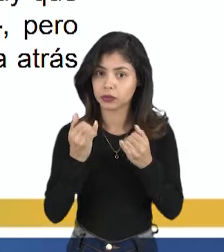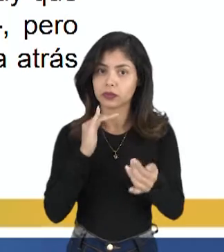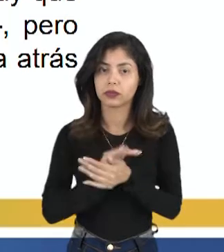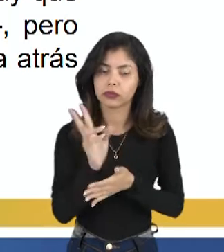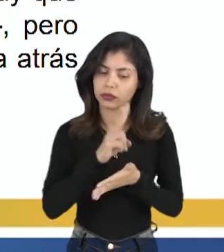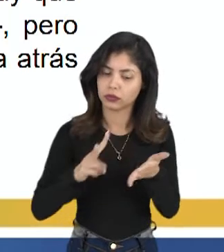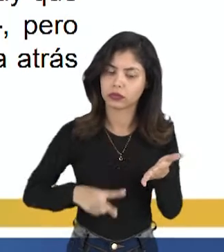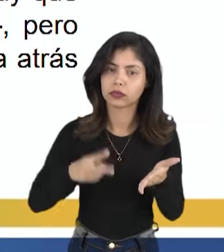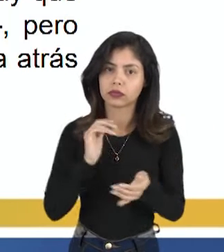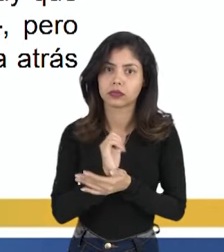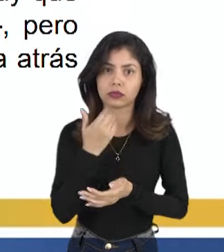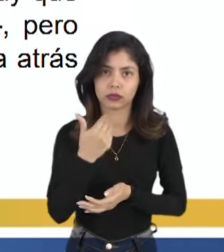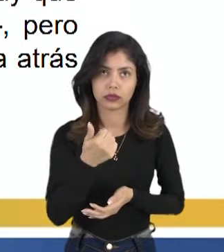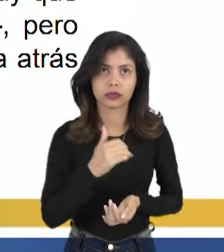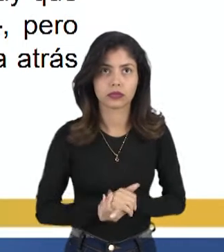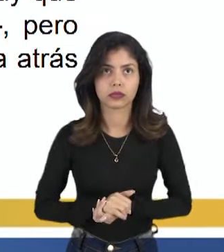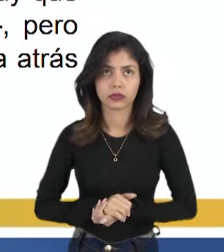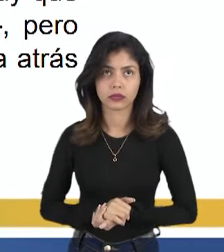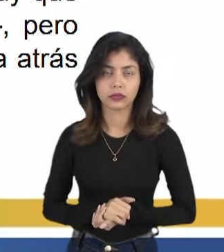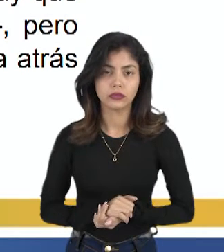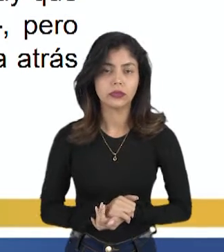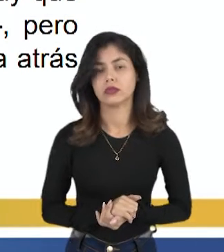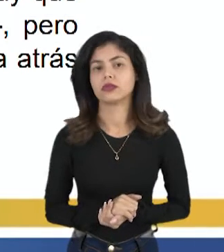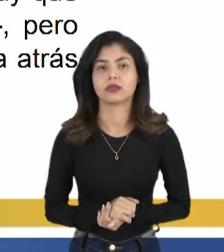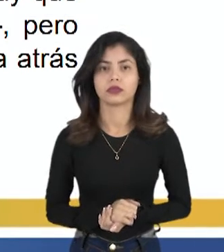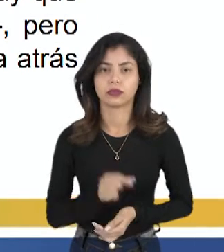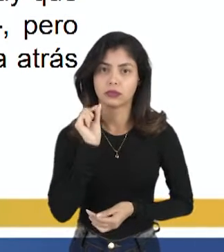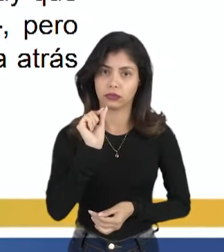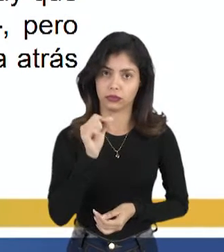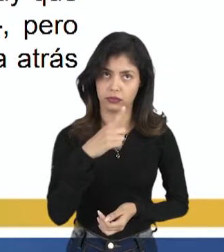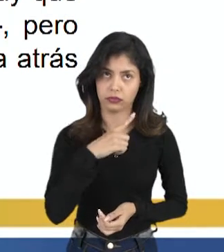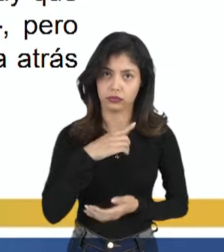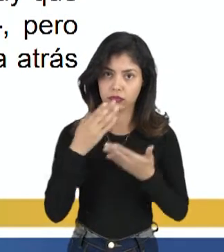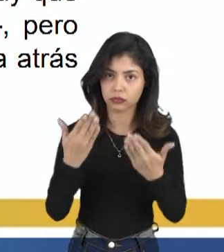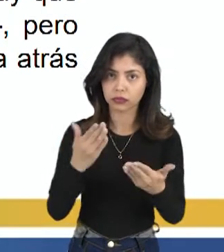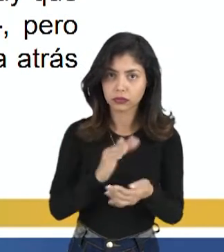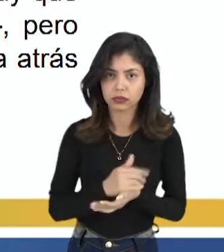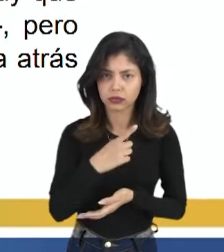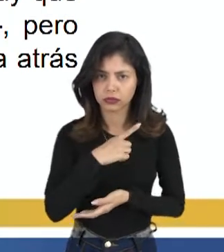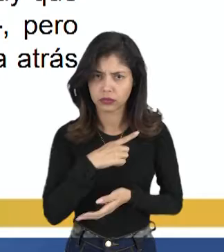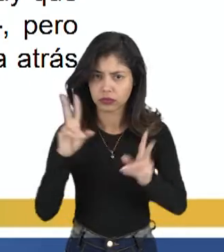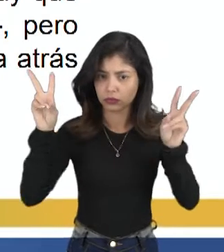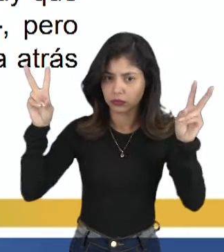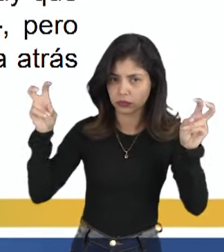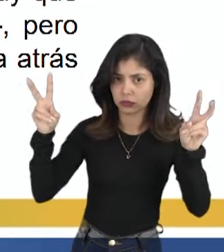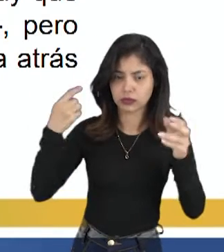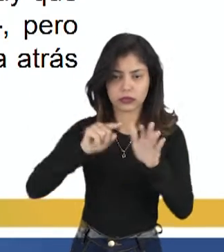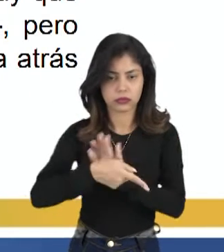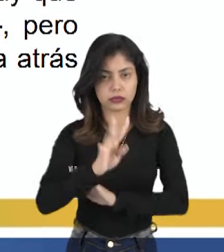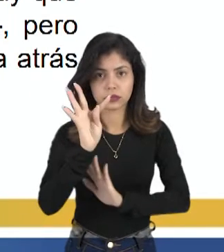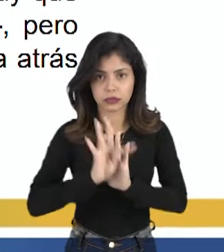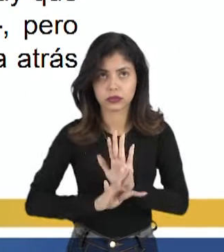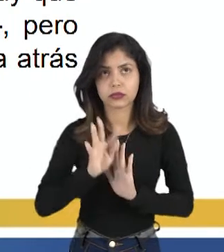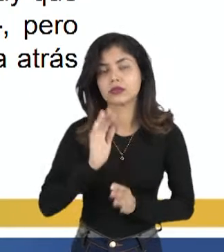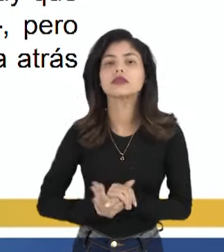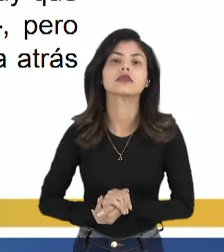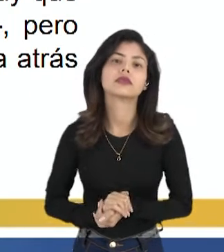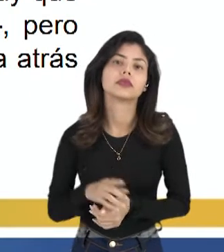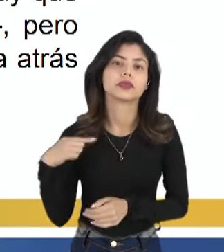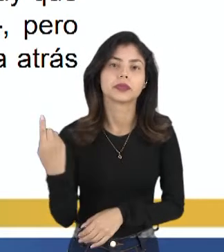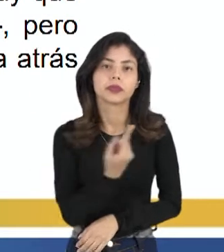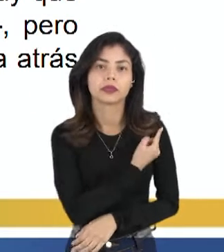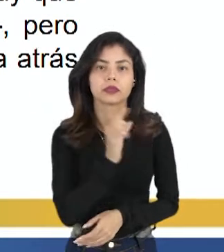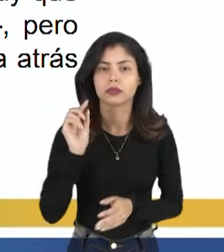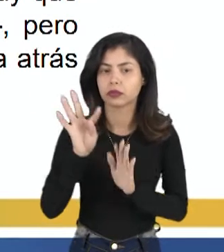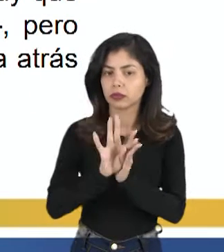para a leitura do enunciado, tá bom? Então, o que nós tínhamos, entre aspas, dentro do texto? Nós tínhamos